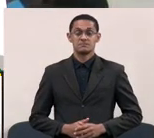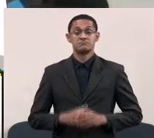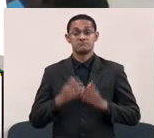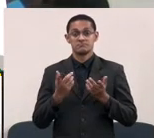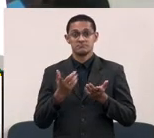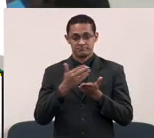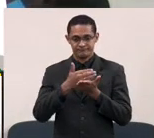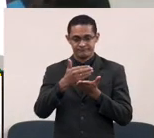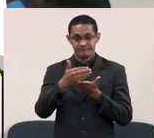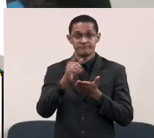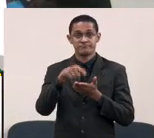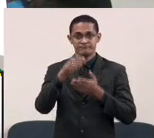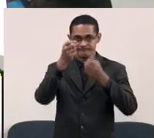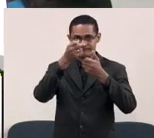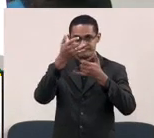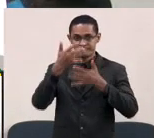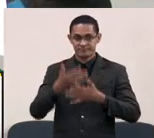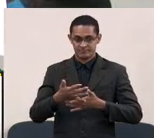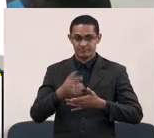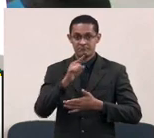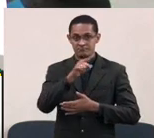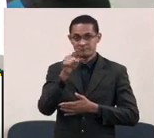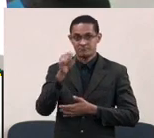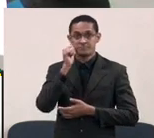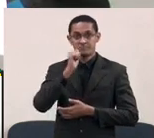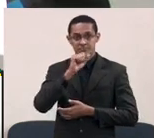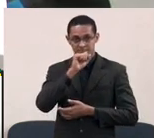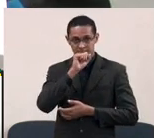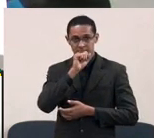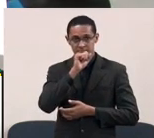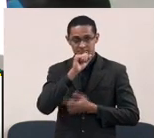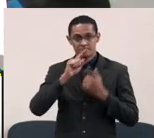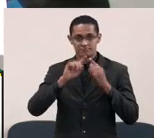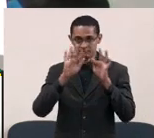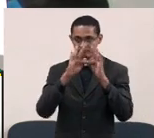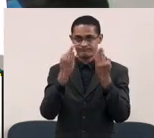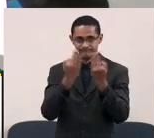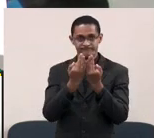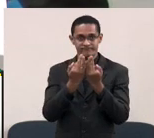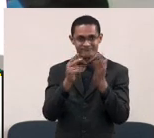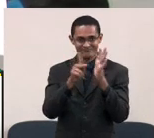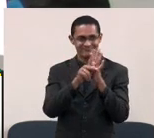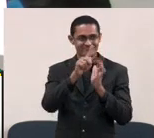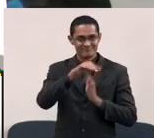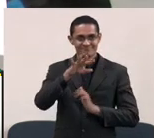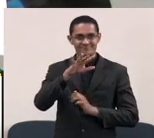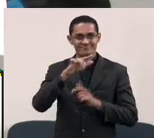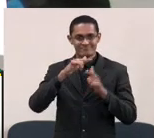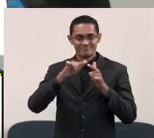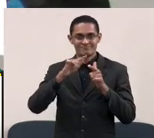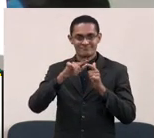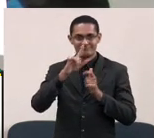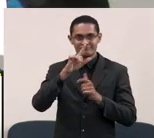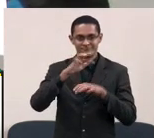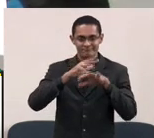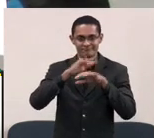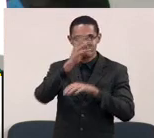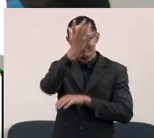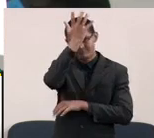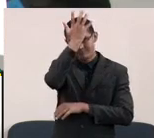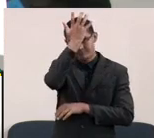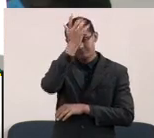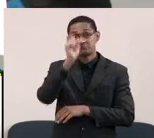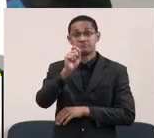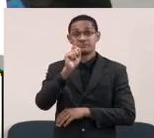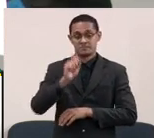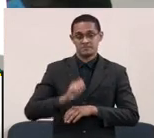Iniciar esclarecendo às mães, os familiares das pessoas com autismo que estão aqui presentes, que mesmo